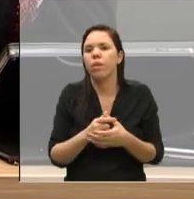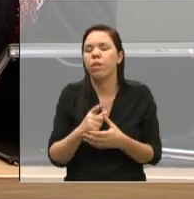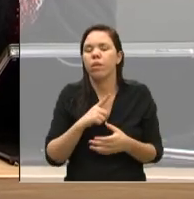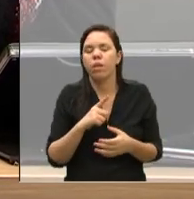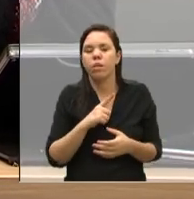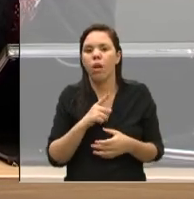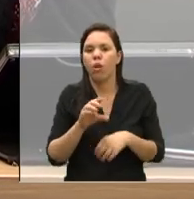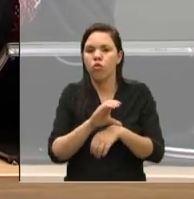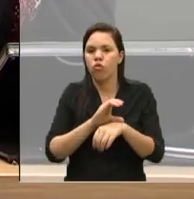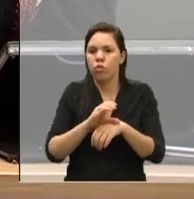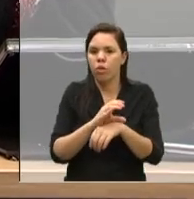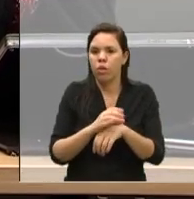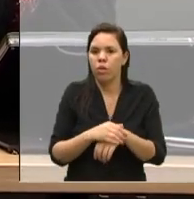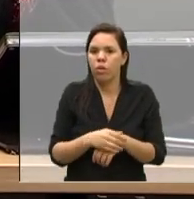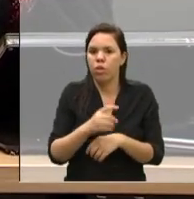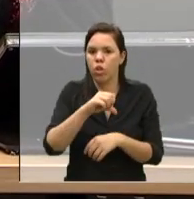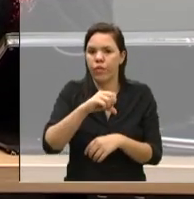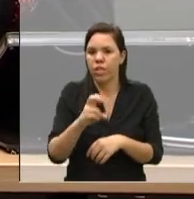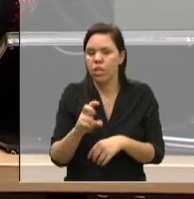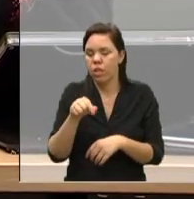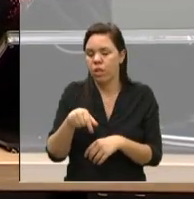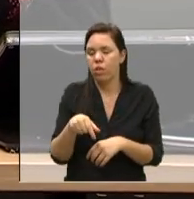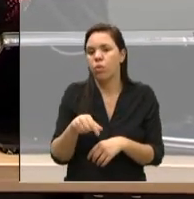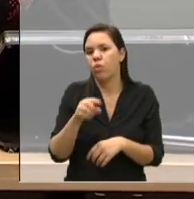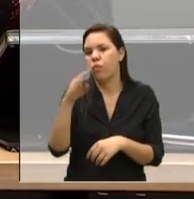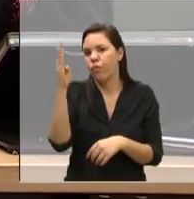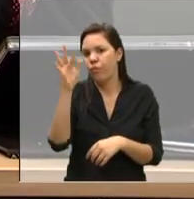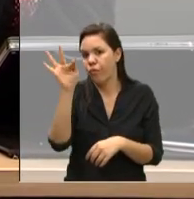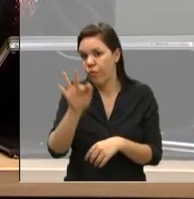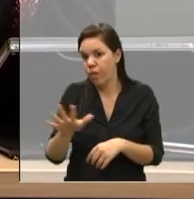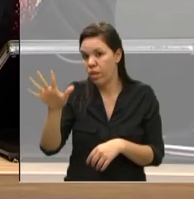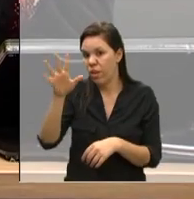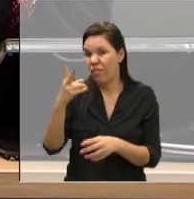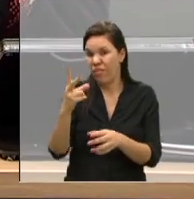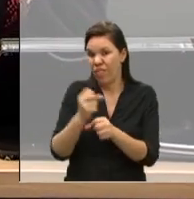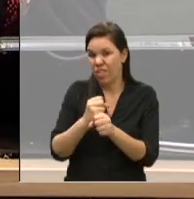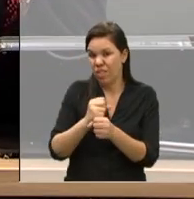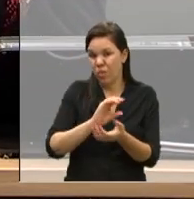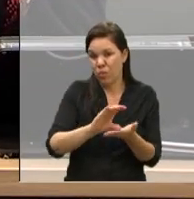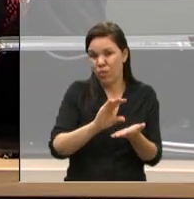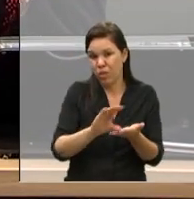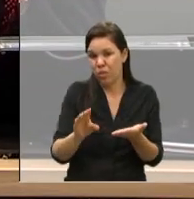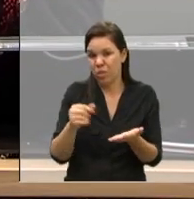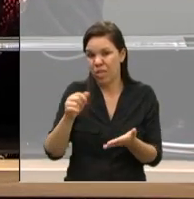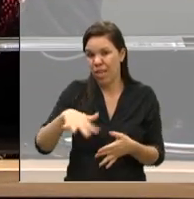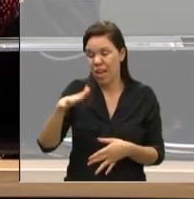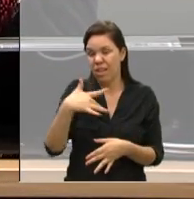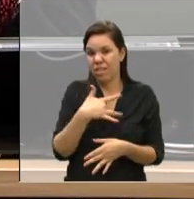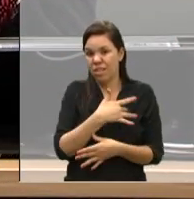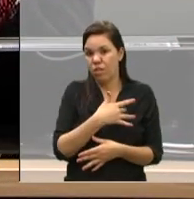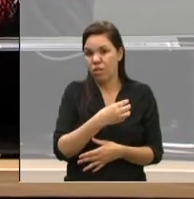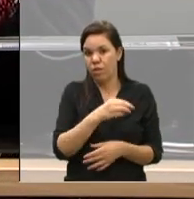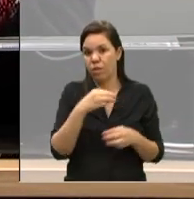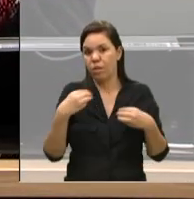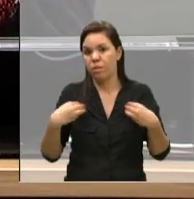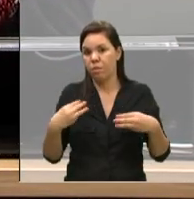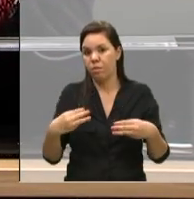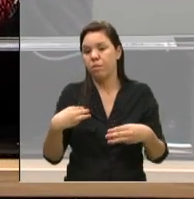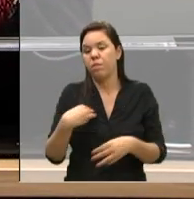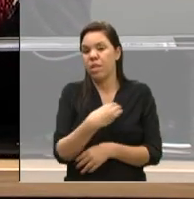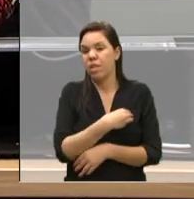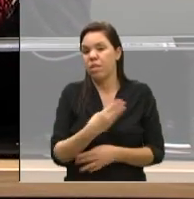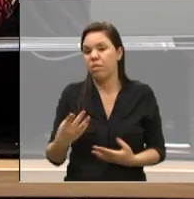95 que foi aprovada em nível federal, congelando durante 20 anos investimentos na área da saúde. O ministro da Saúde